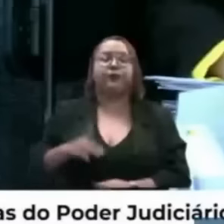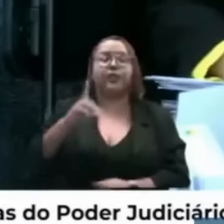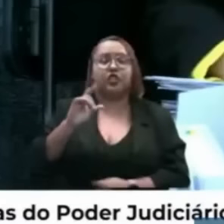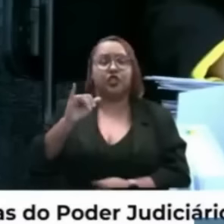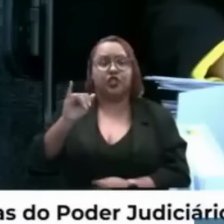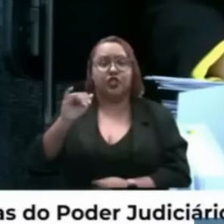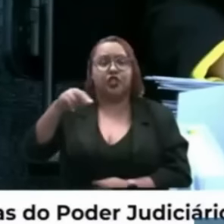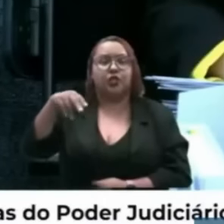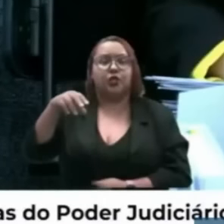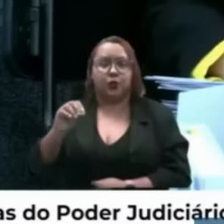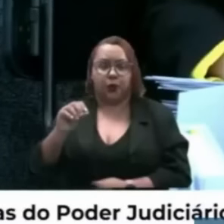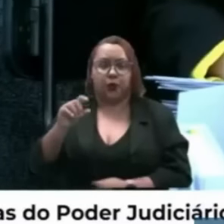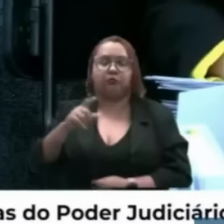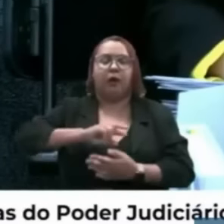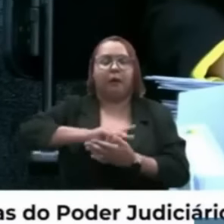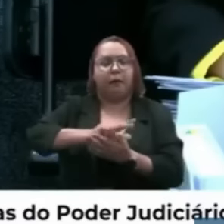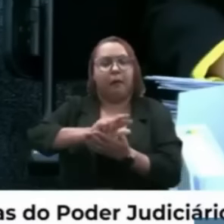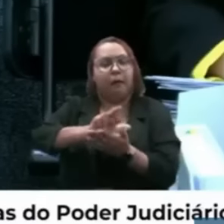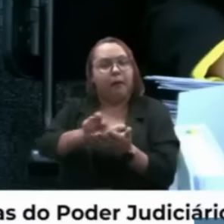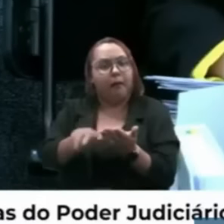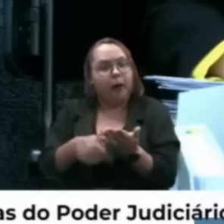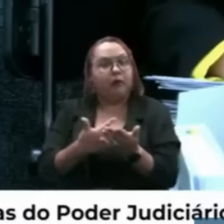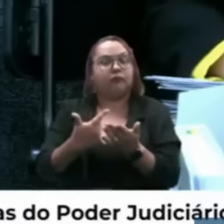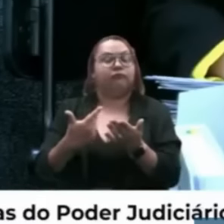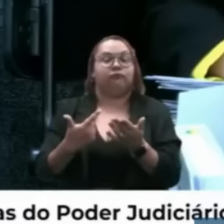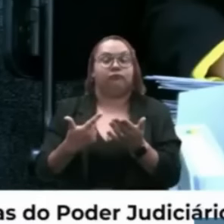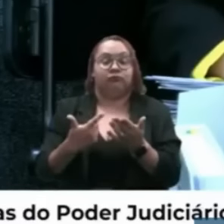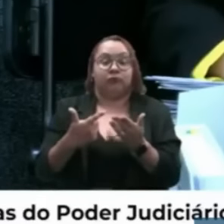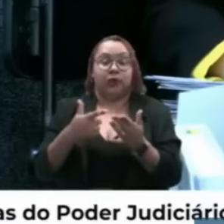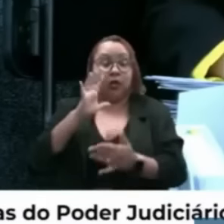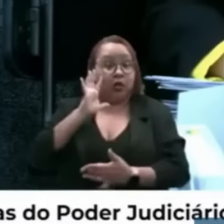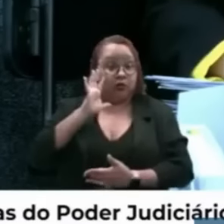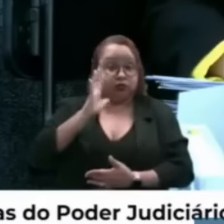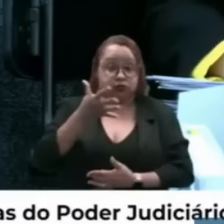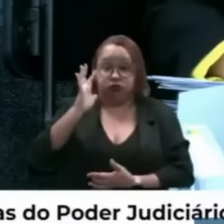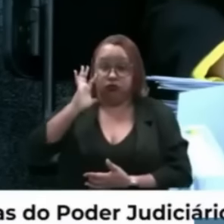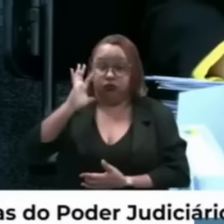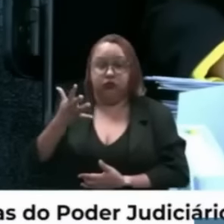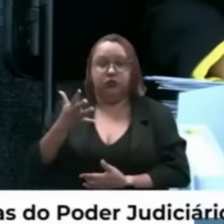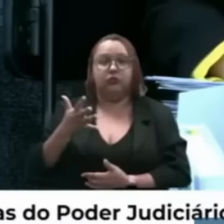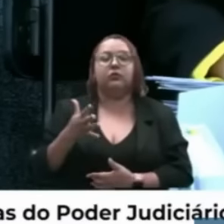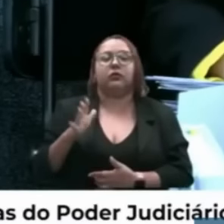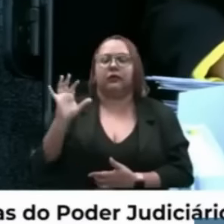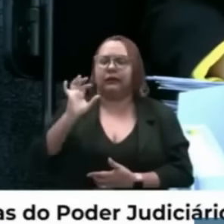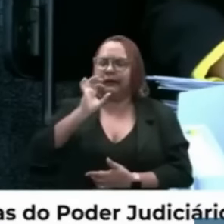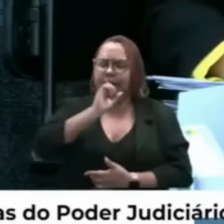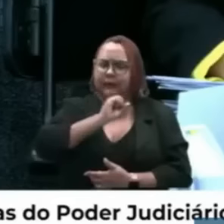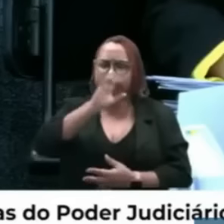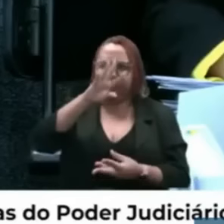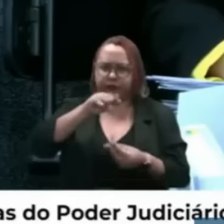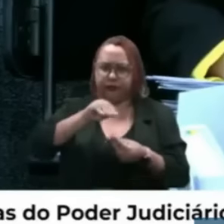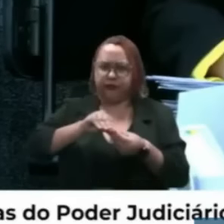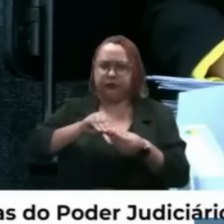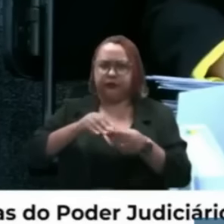tomadas uma série foi tomada uma série de providências que eu queria brevemente